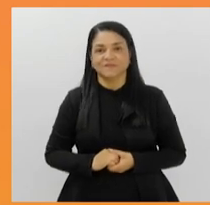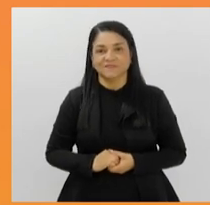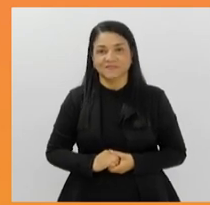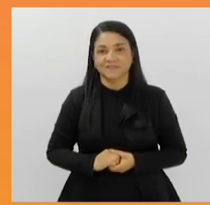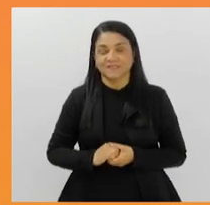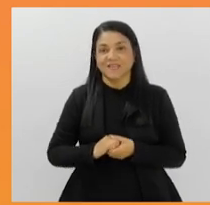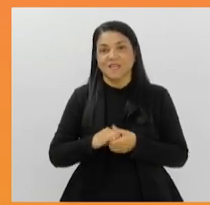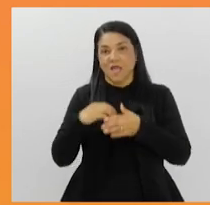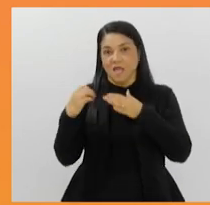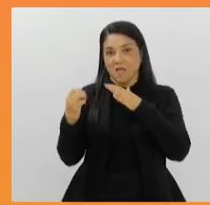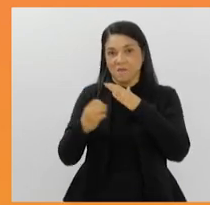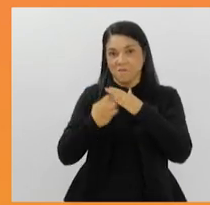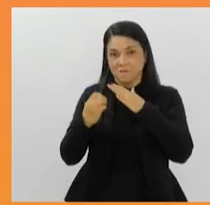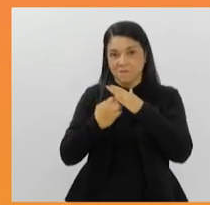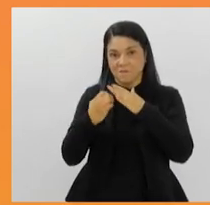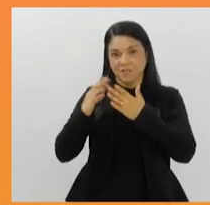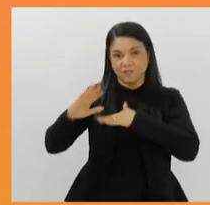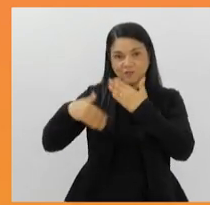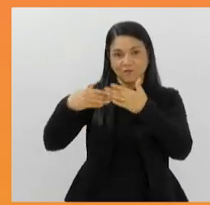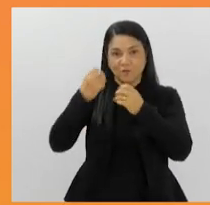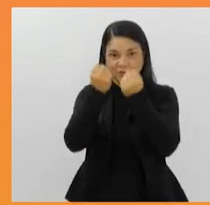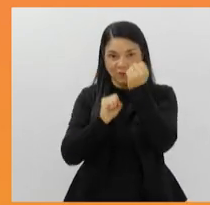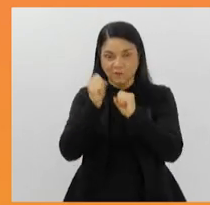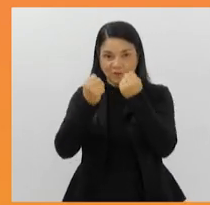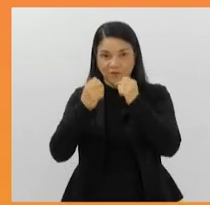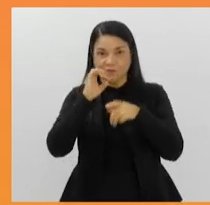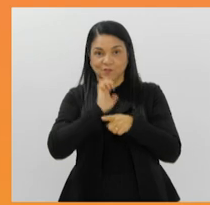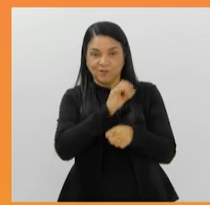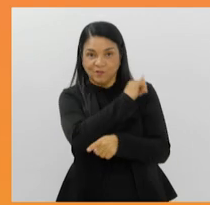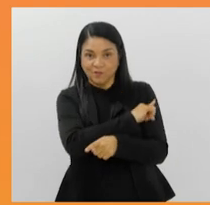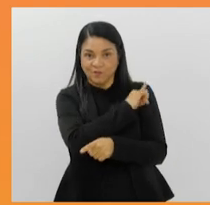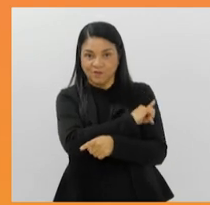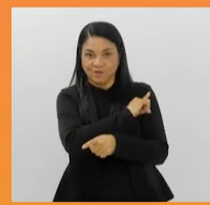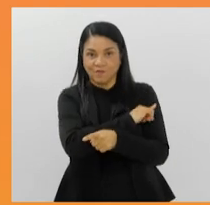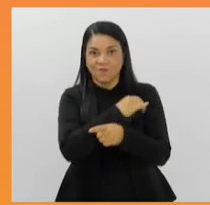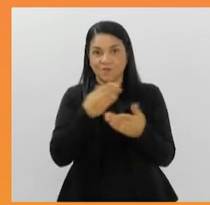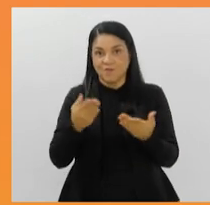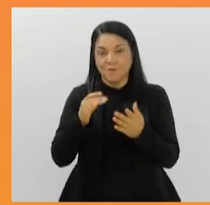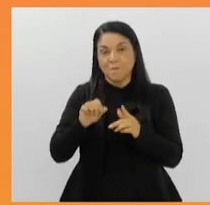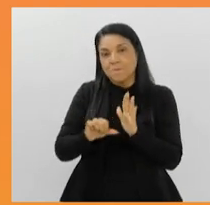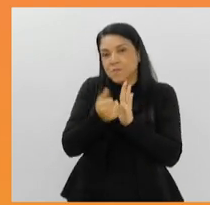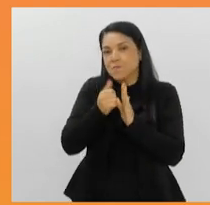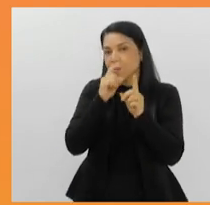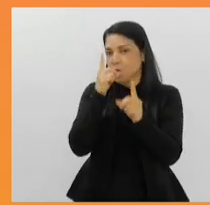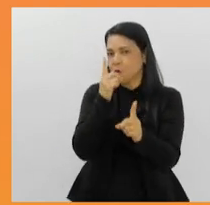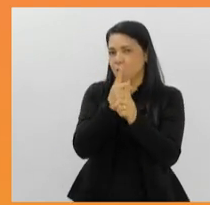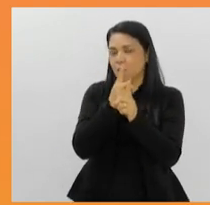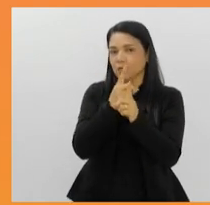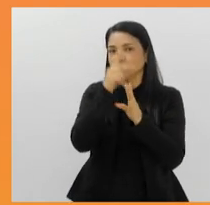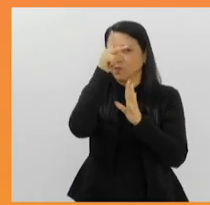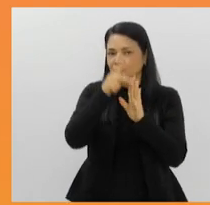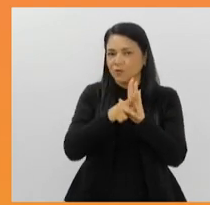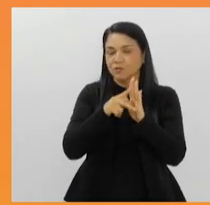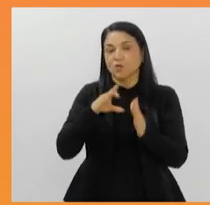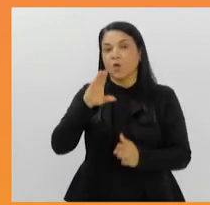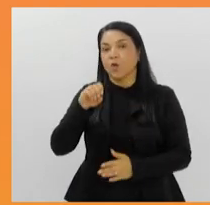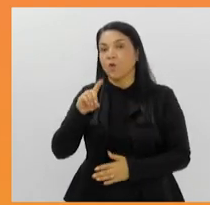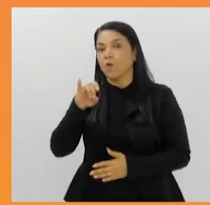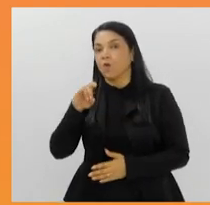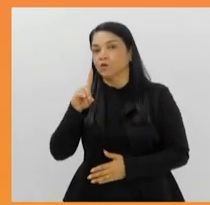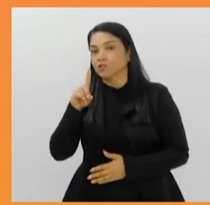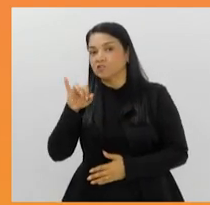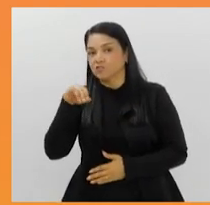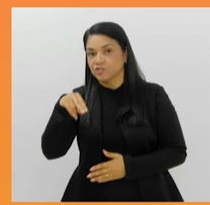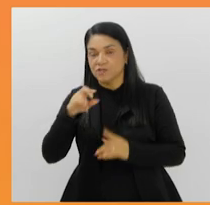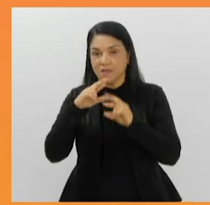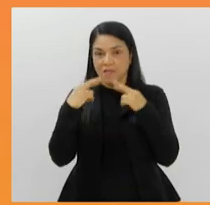A Companhia de Desenvolvimento Industrial do Estado do Rio de Janeiro promoveu o primeiro encontro do projeto Codim Reúne,